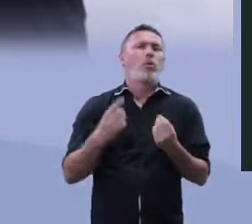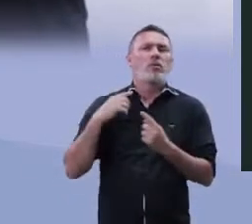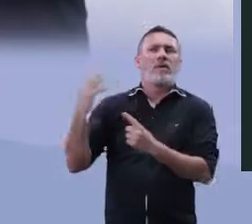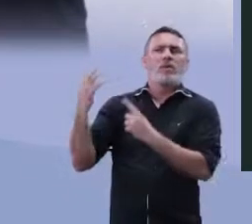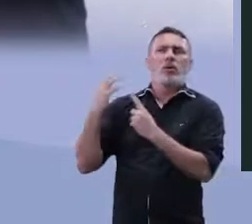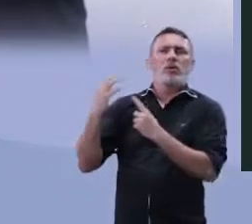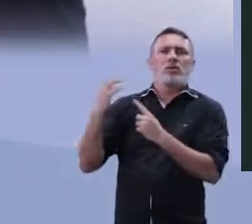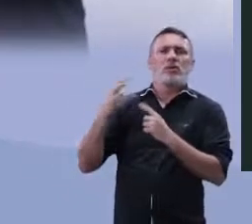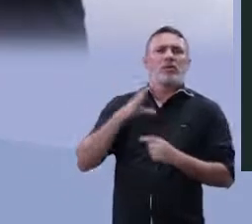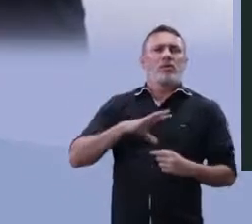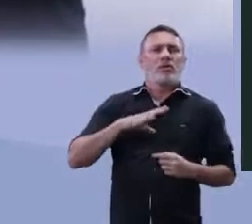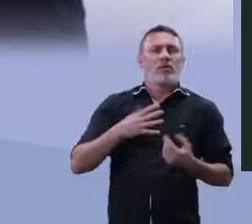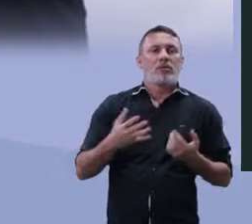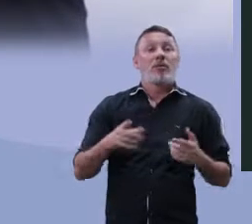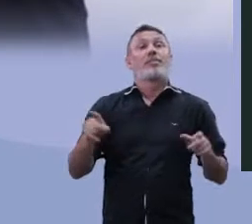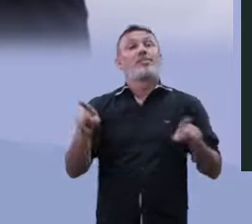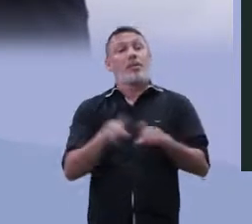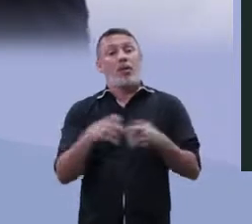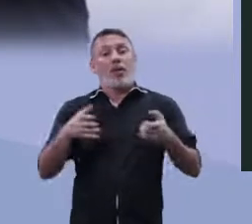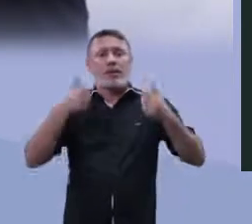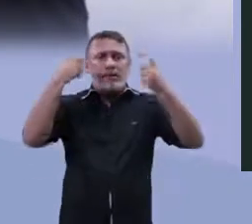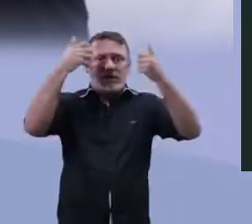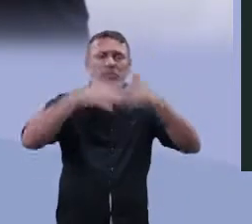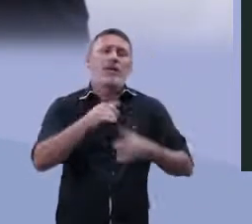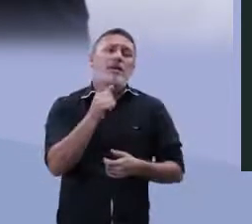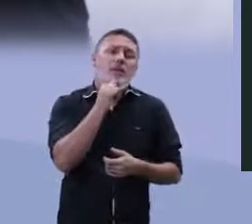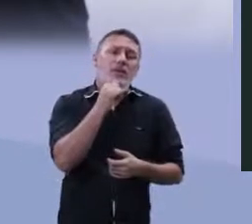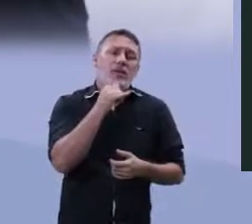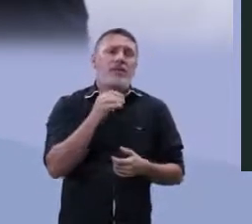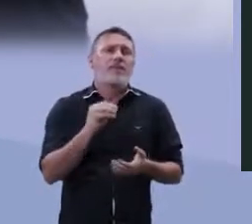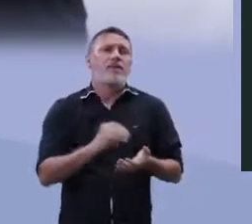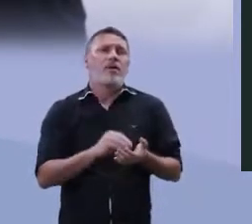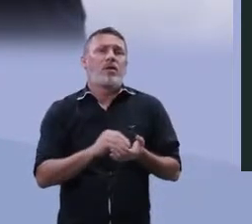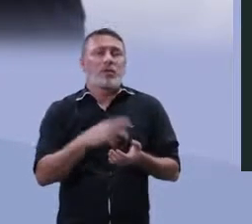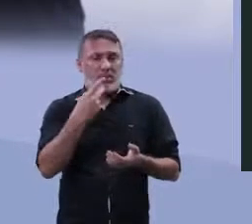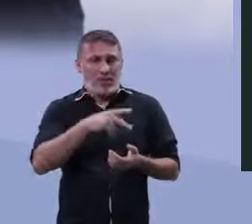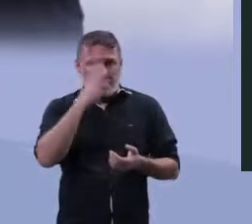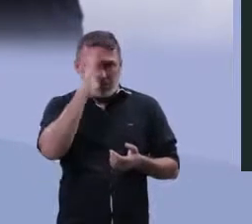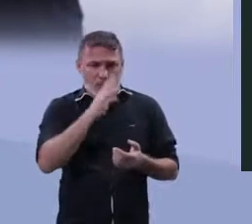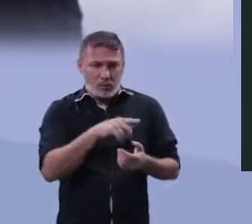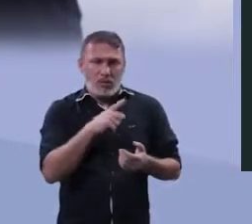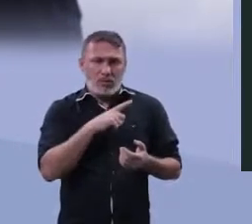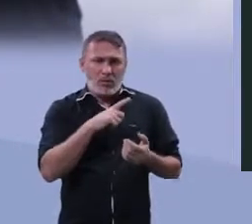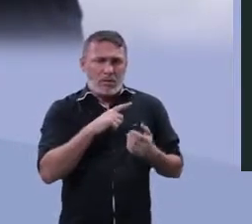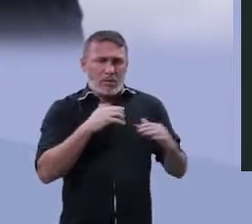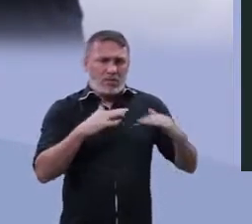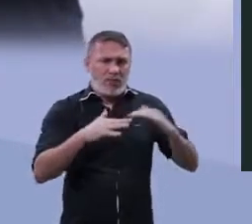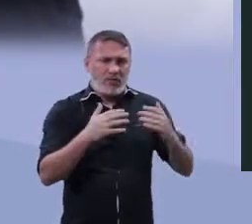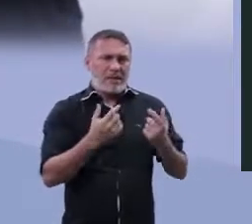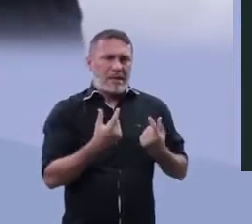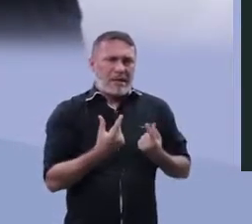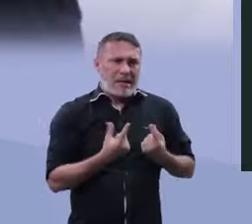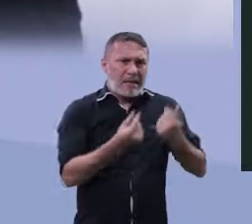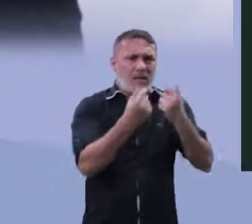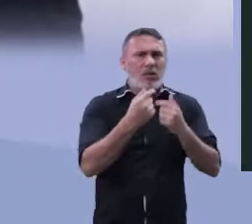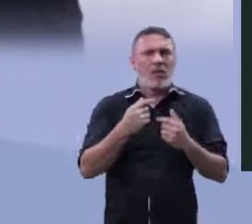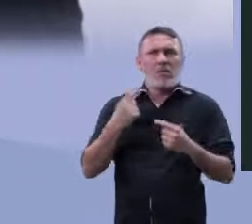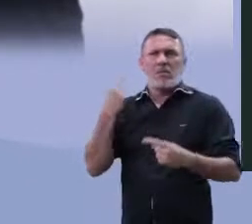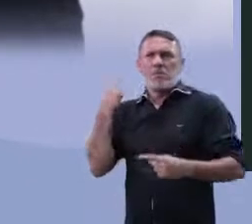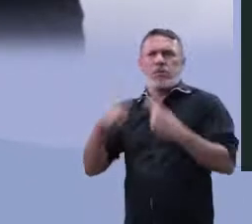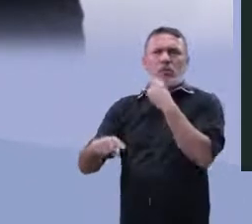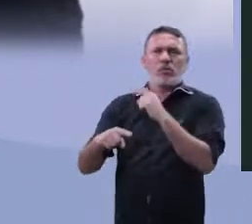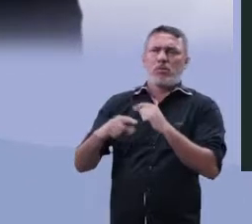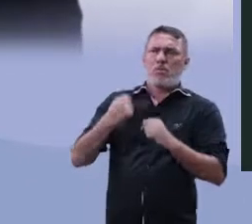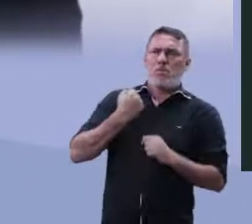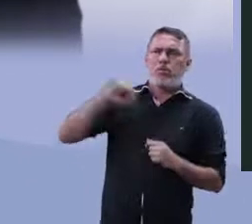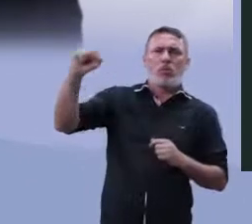né, no século XX? E, principalmente, como explicar, por exemplo, a ausência de uma burguesia verdadeiramente revolucionária que poderia